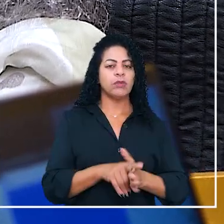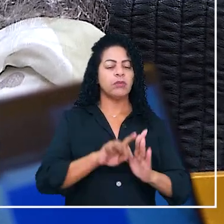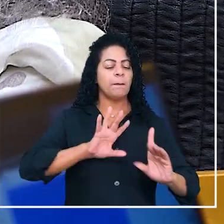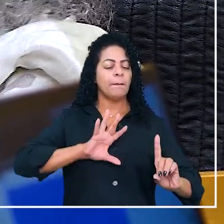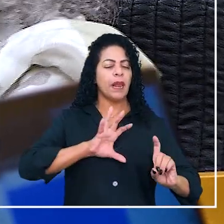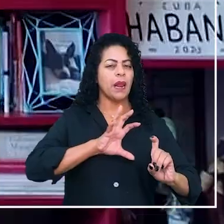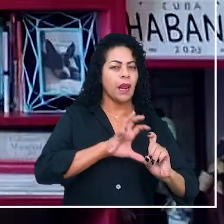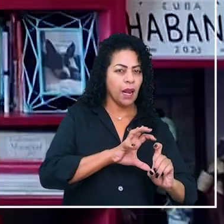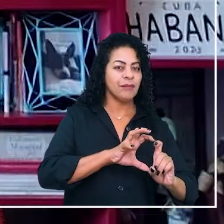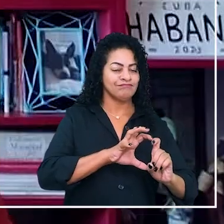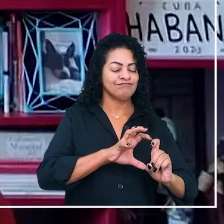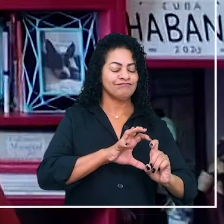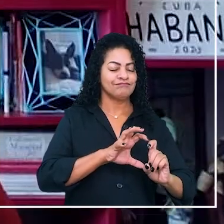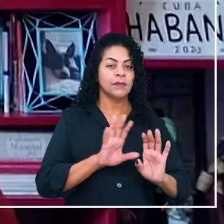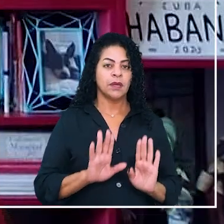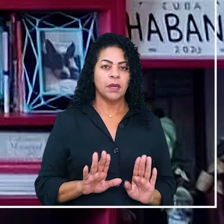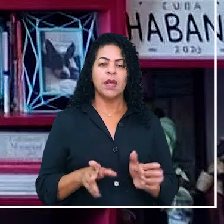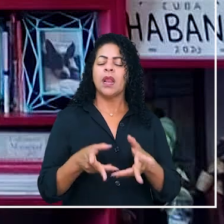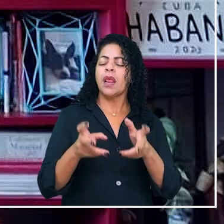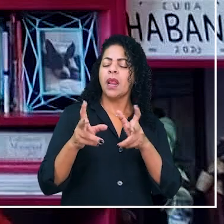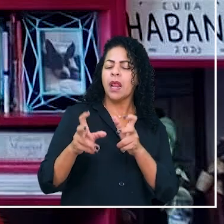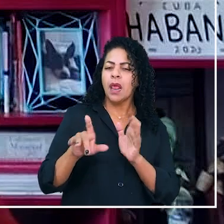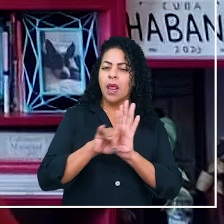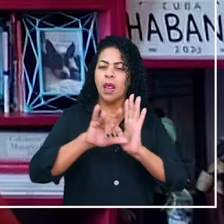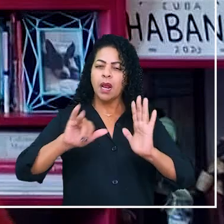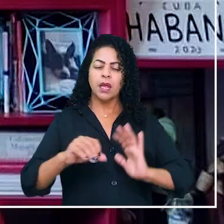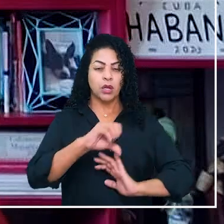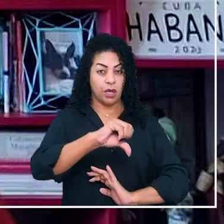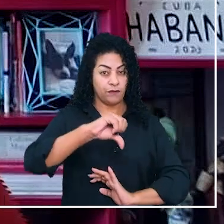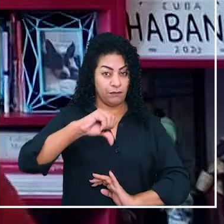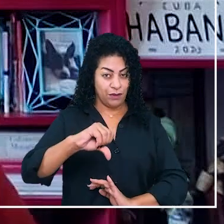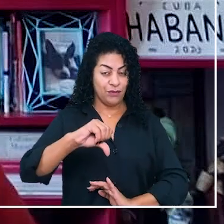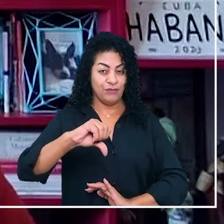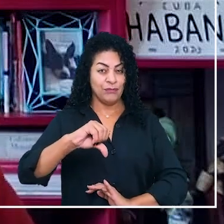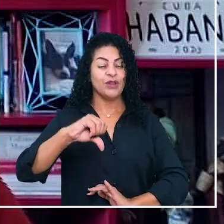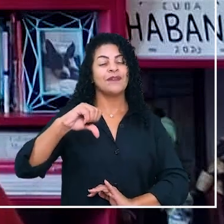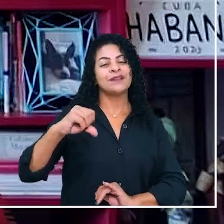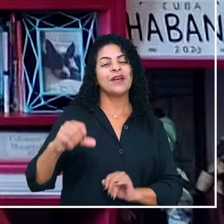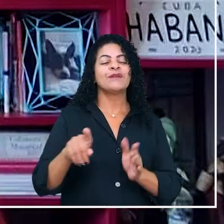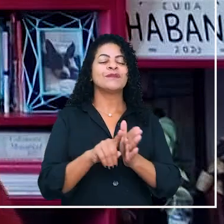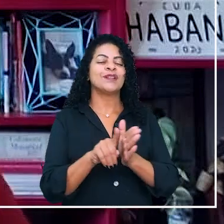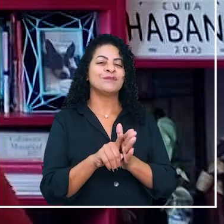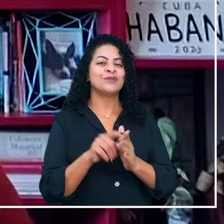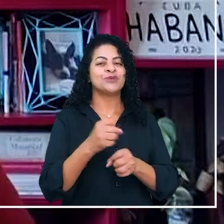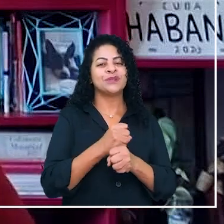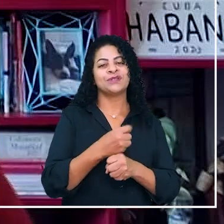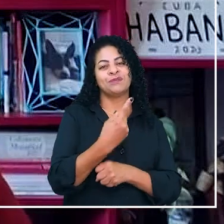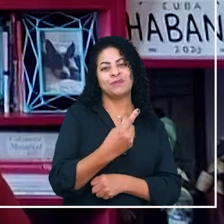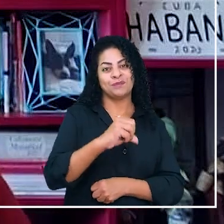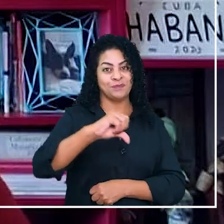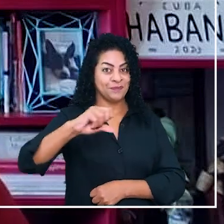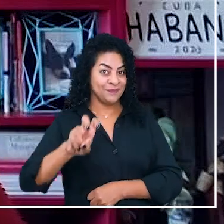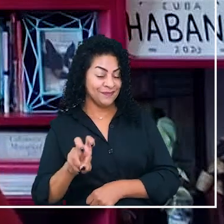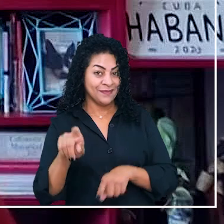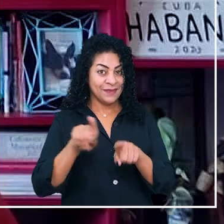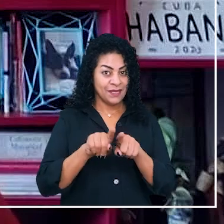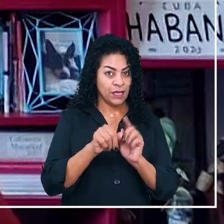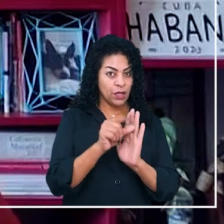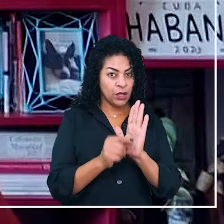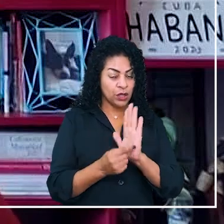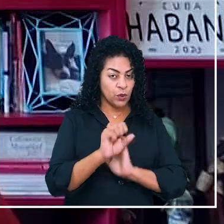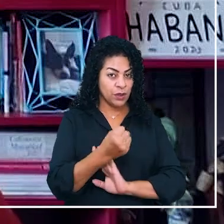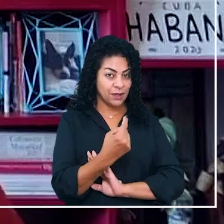e sexual. E a observação da Lei 9.099 de 95, dos Juizados Especiais Criminais, o